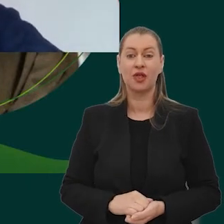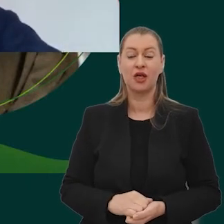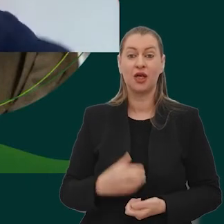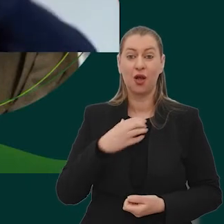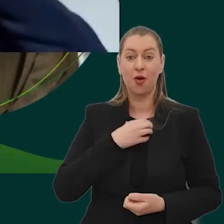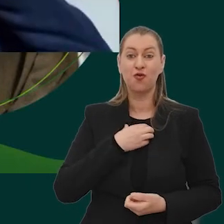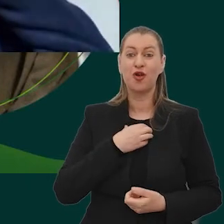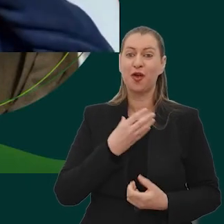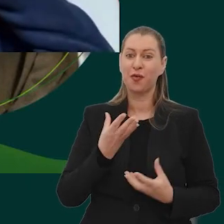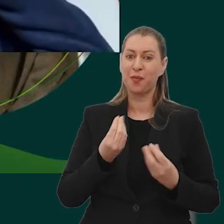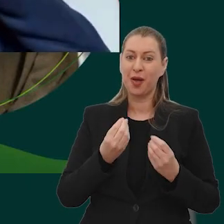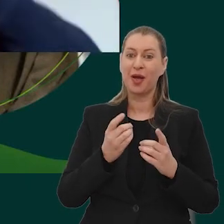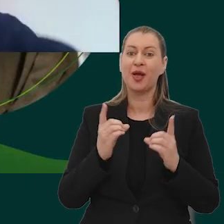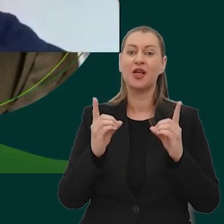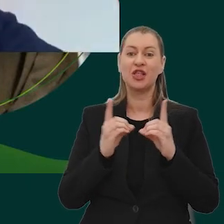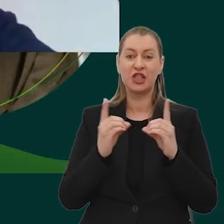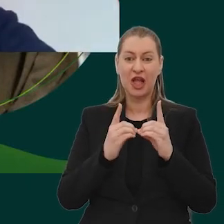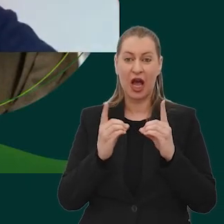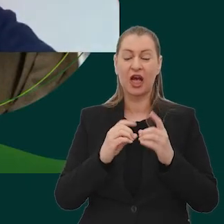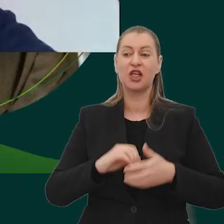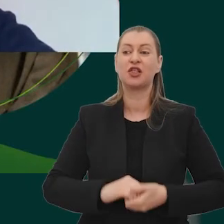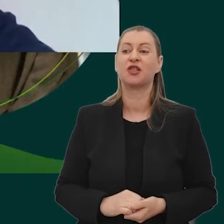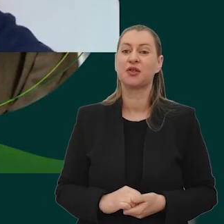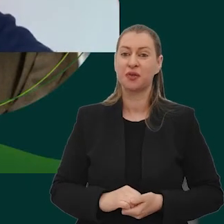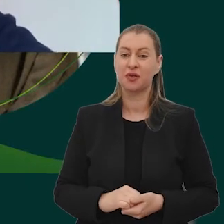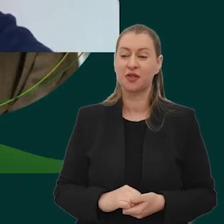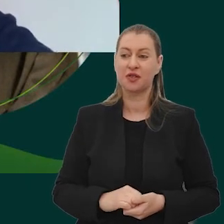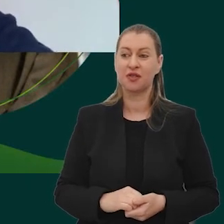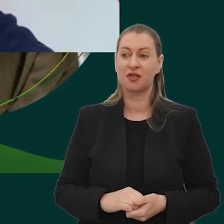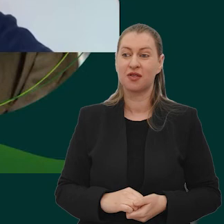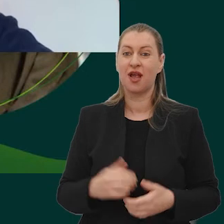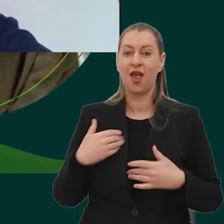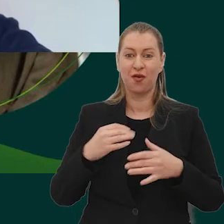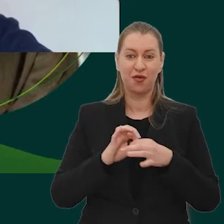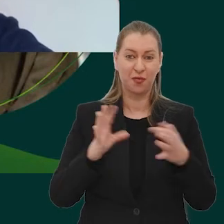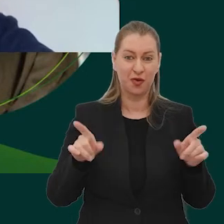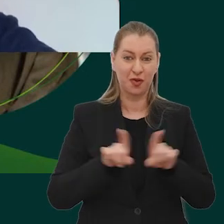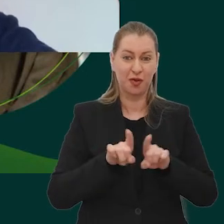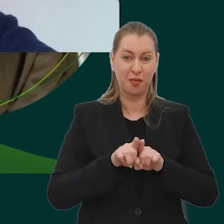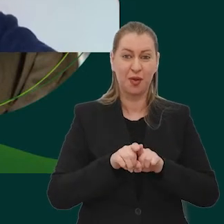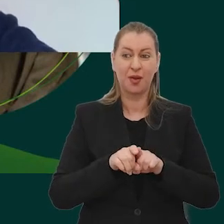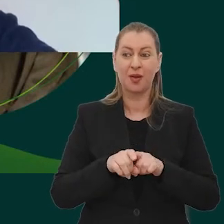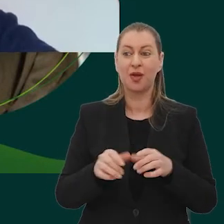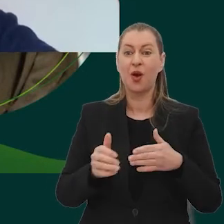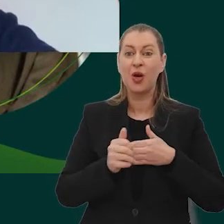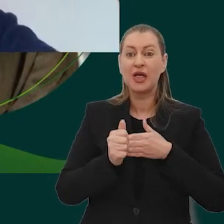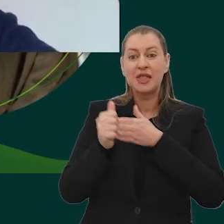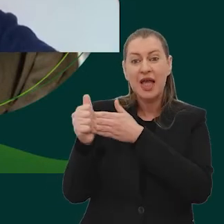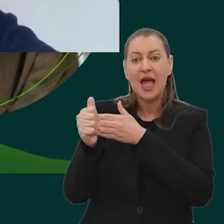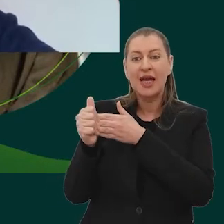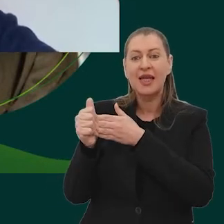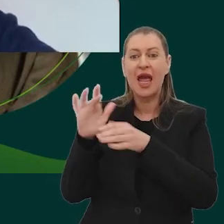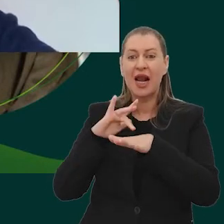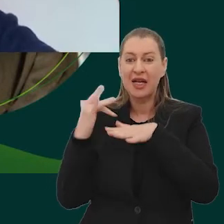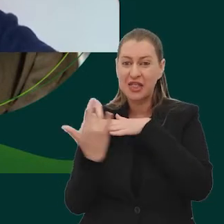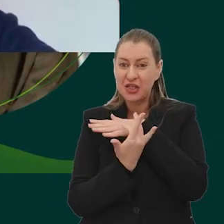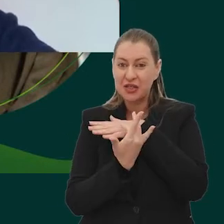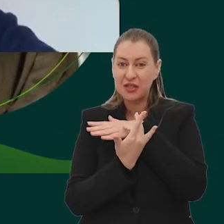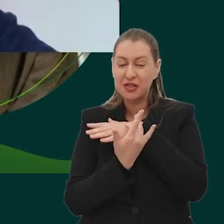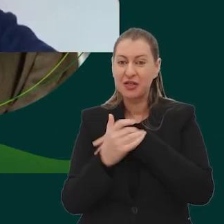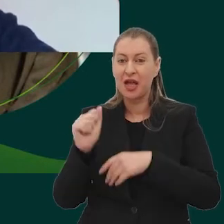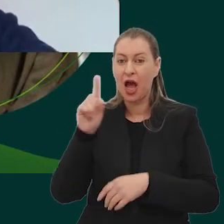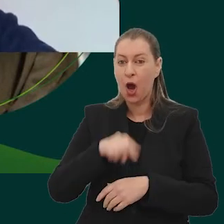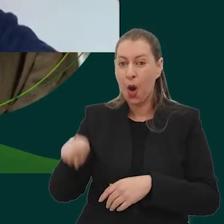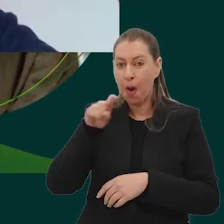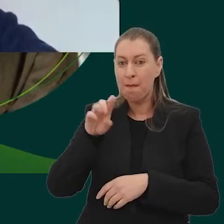bem didática... Eu fico à disposição aí também. Pessoal, segue ela nas redes sociais. Como é que é? É @Blanda? Como é que é? Te